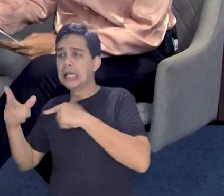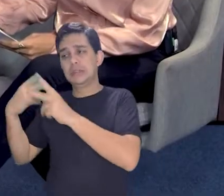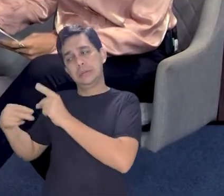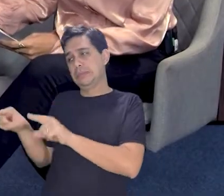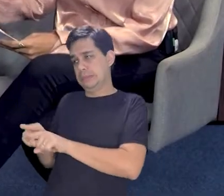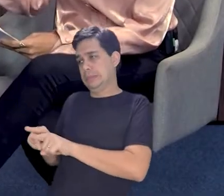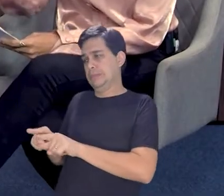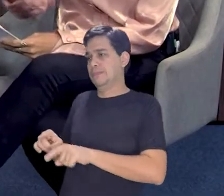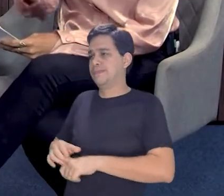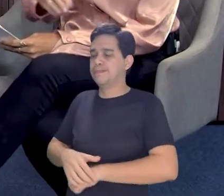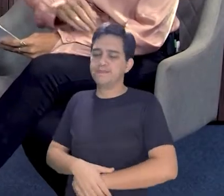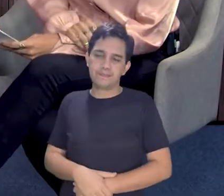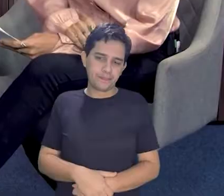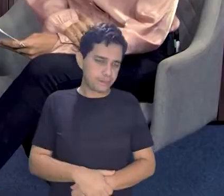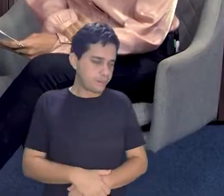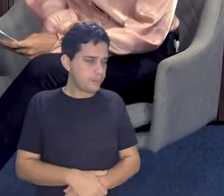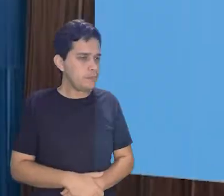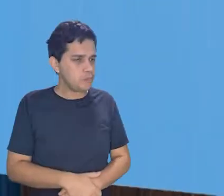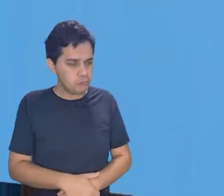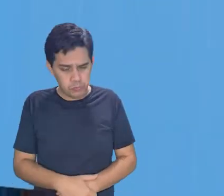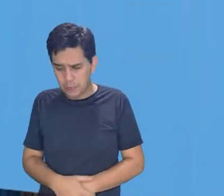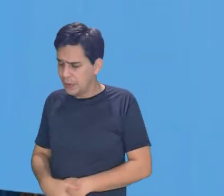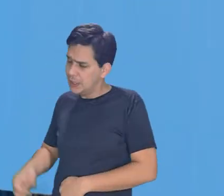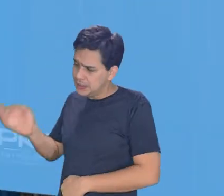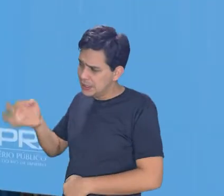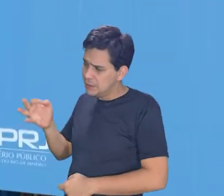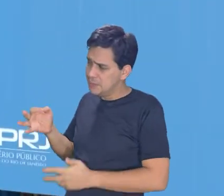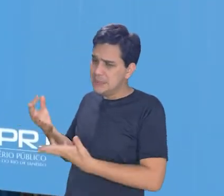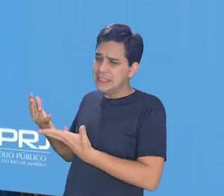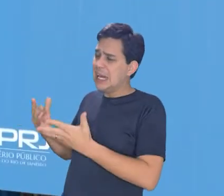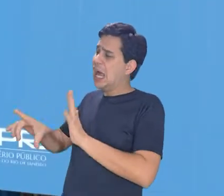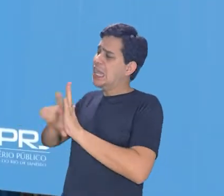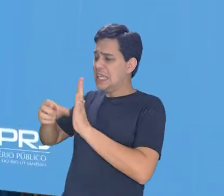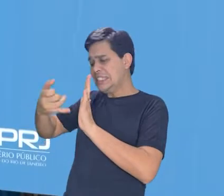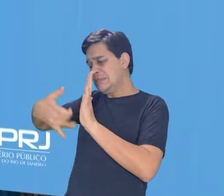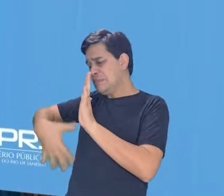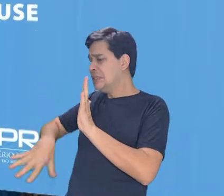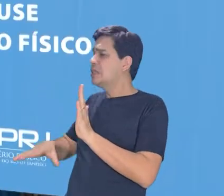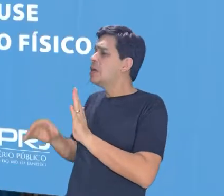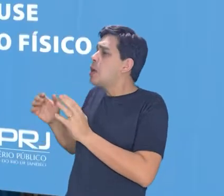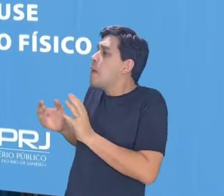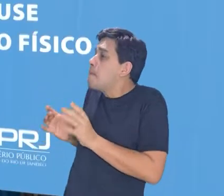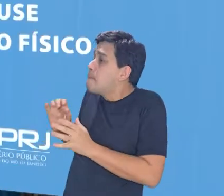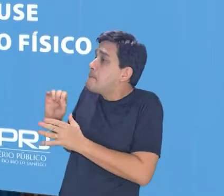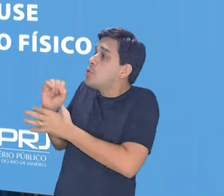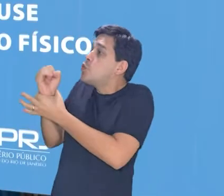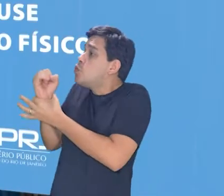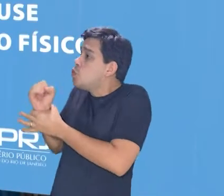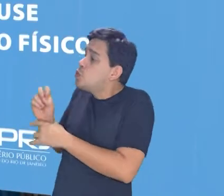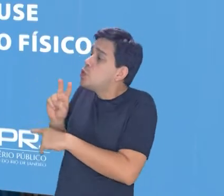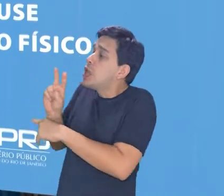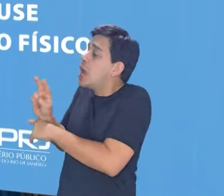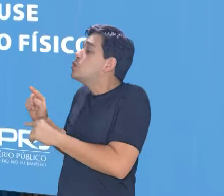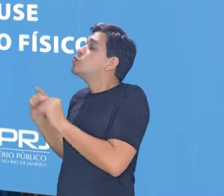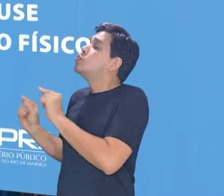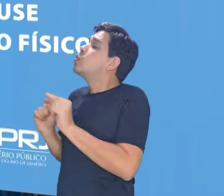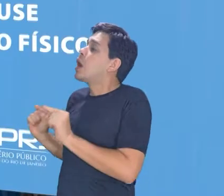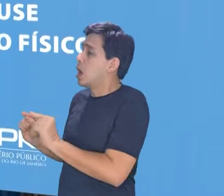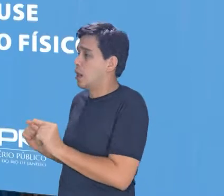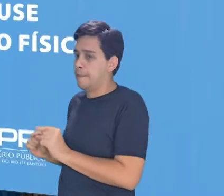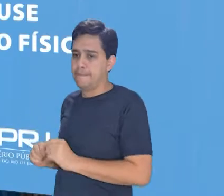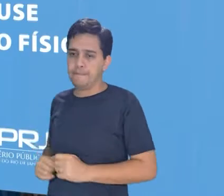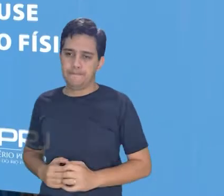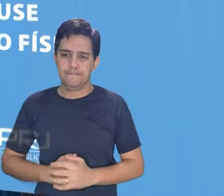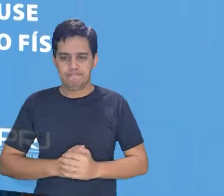os tipos de violência previstos na lei? A lei fala basicamente na violência física, que é toda ação que prejudica a